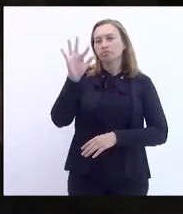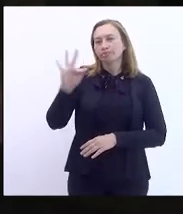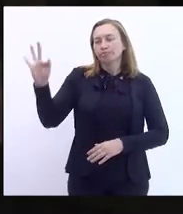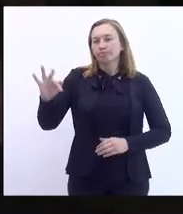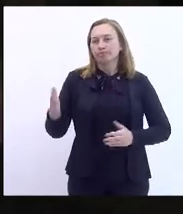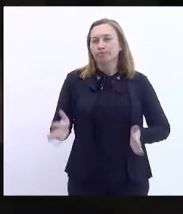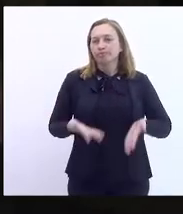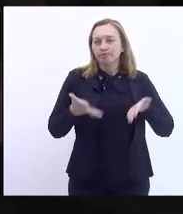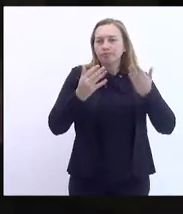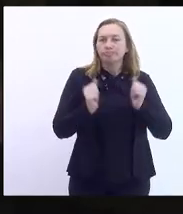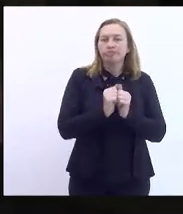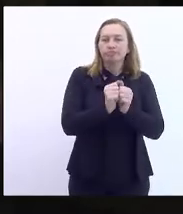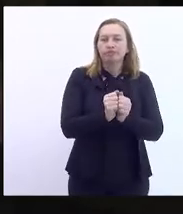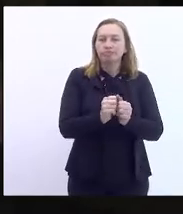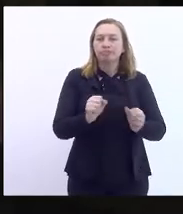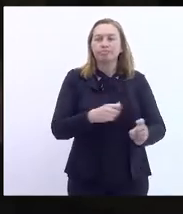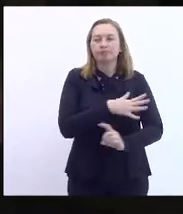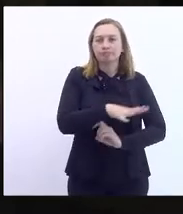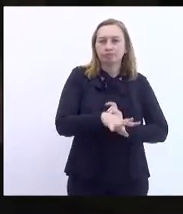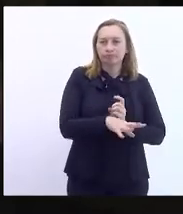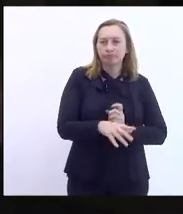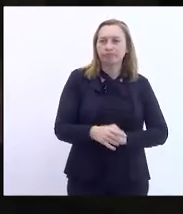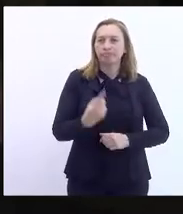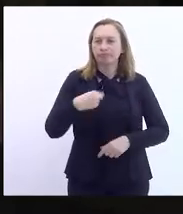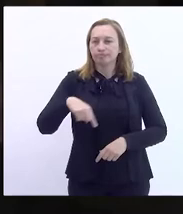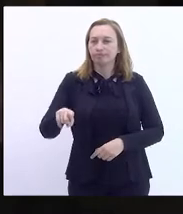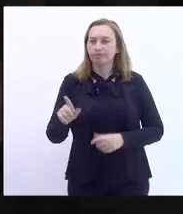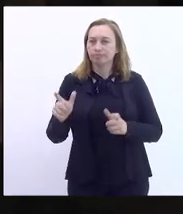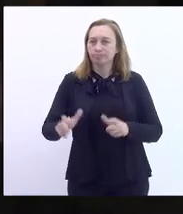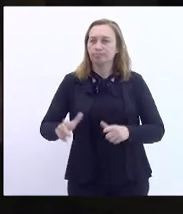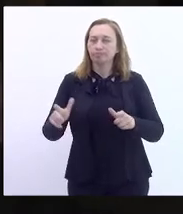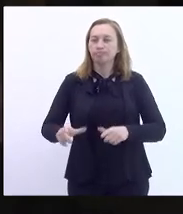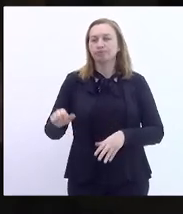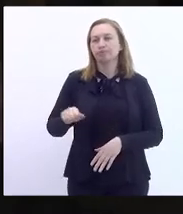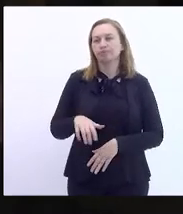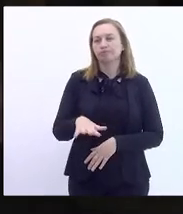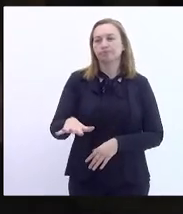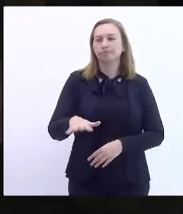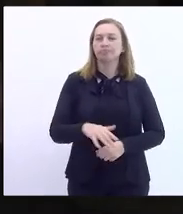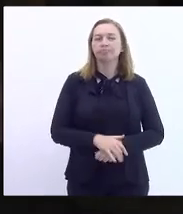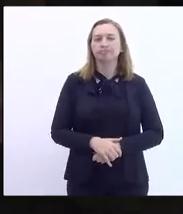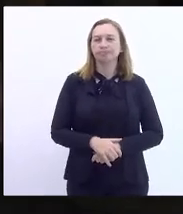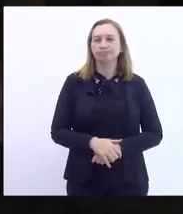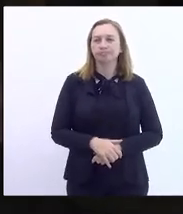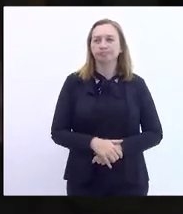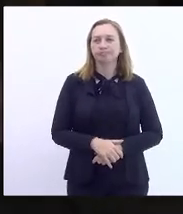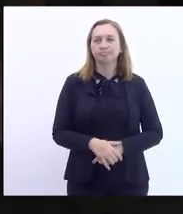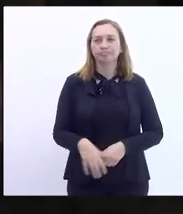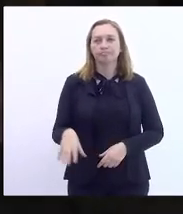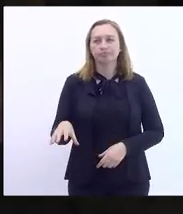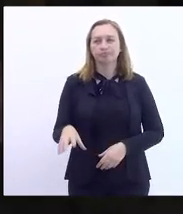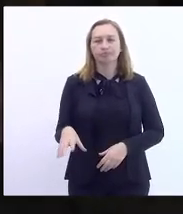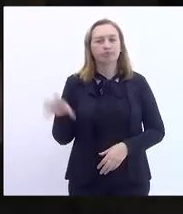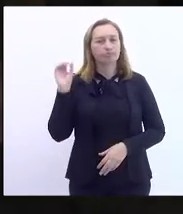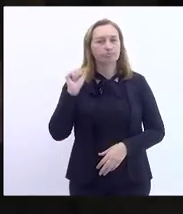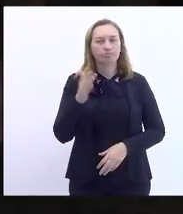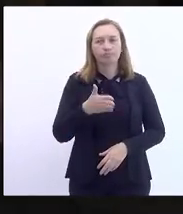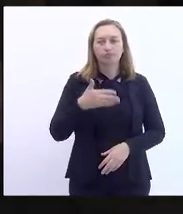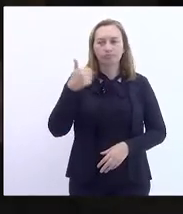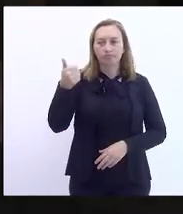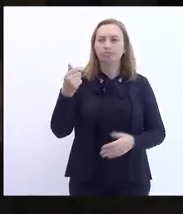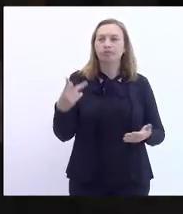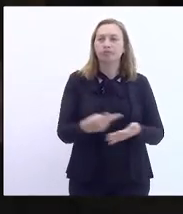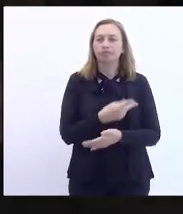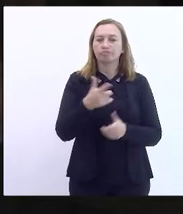junto com a sociedade civil de ida ao território das favelas para fazer uma escuta coletiva do que